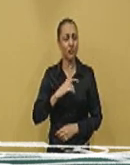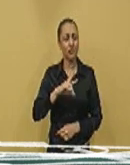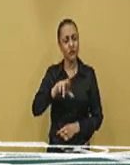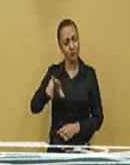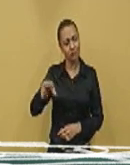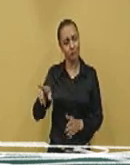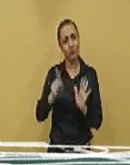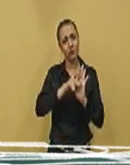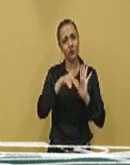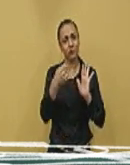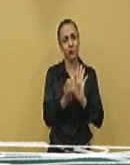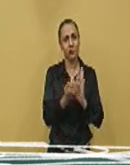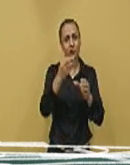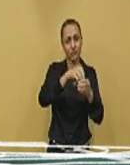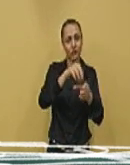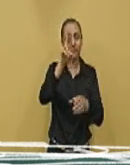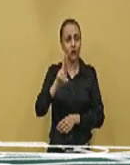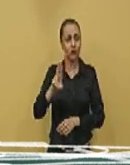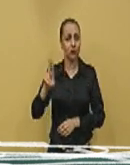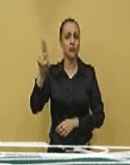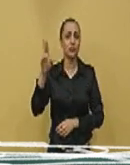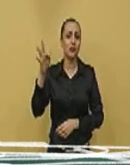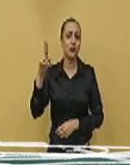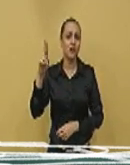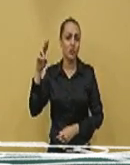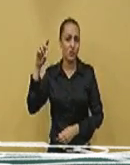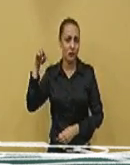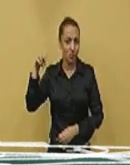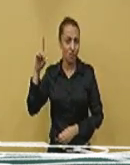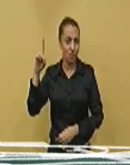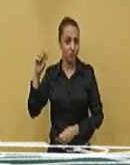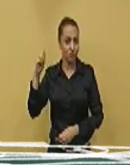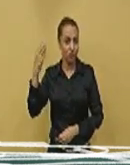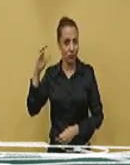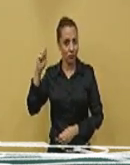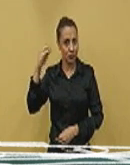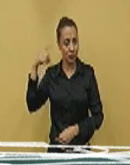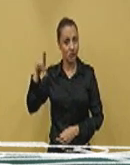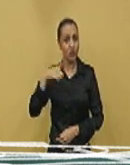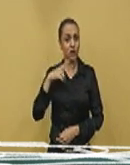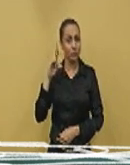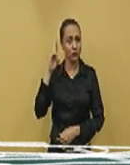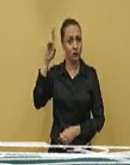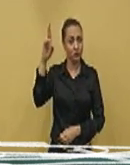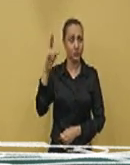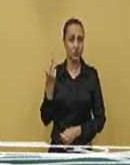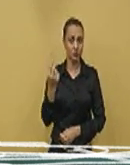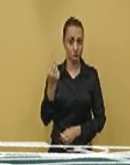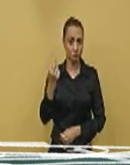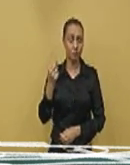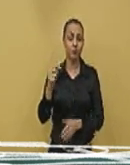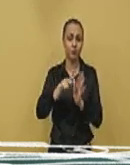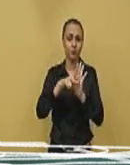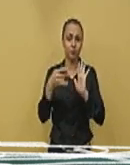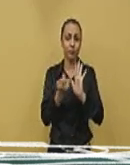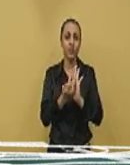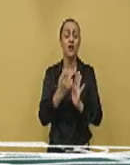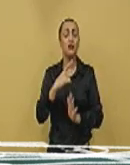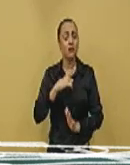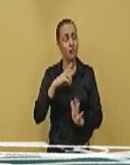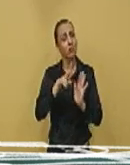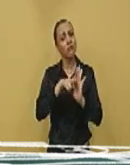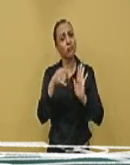projetos dentro da universidade. Eu estava na fundação, eu era responsável pela gestão financeira desses projetos, né? E projetos que trabalham